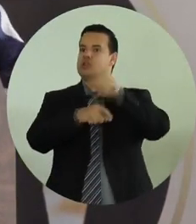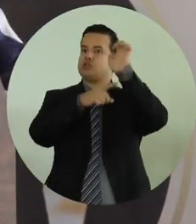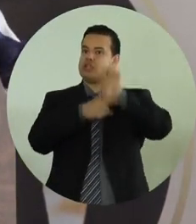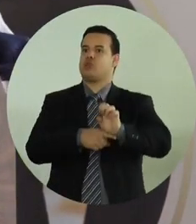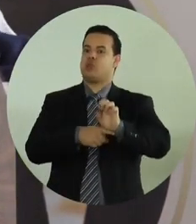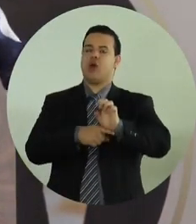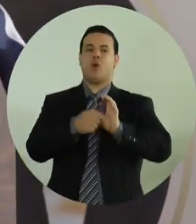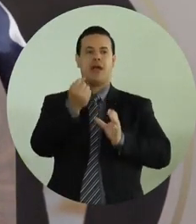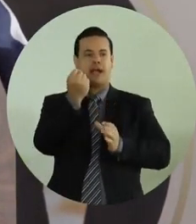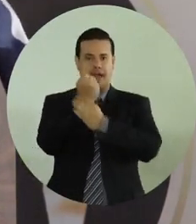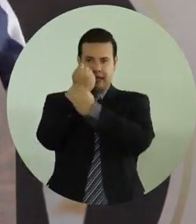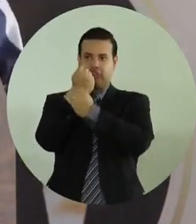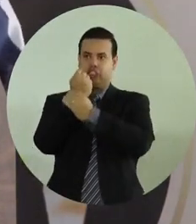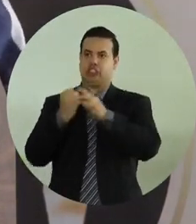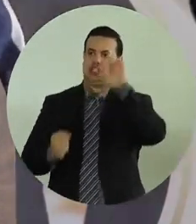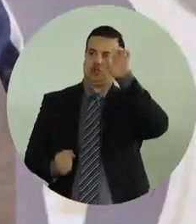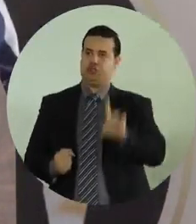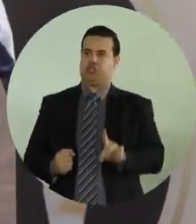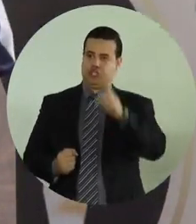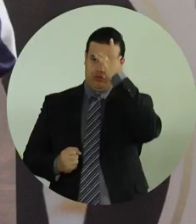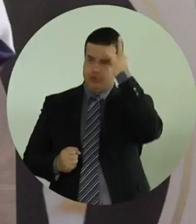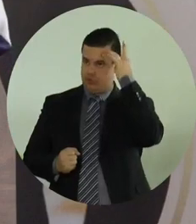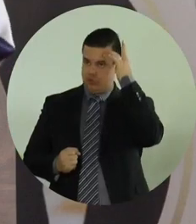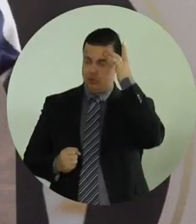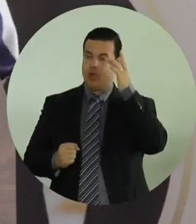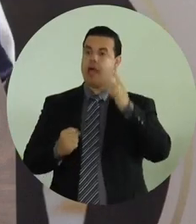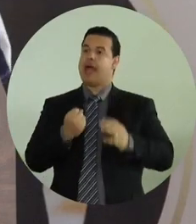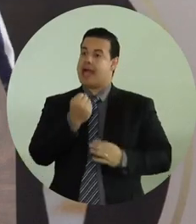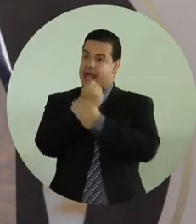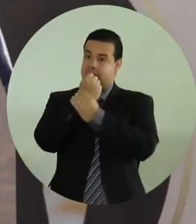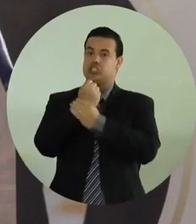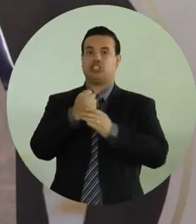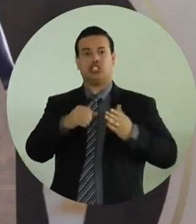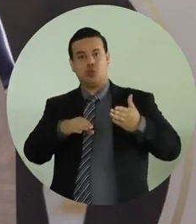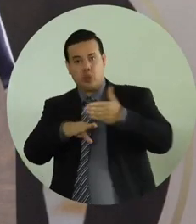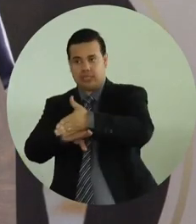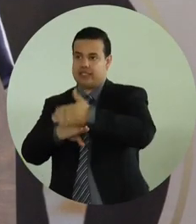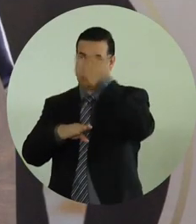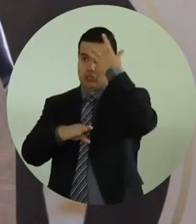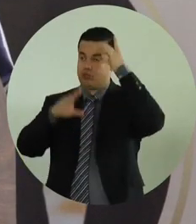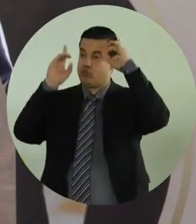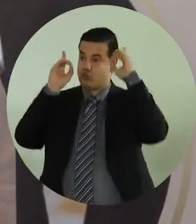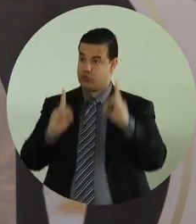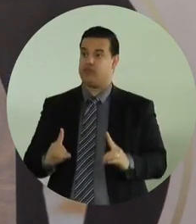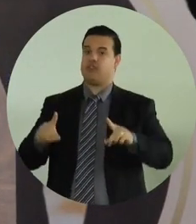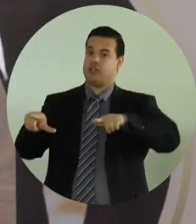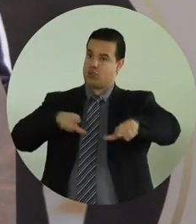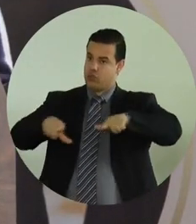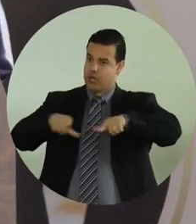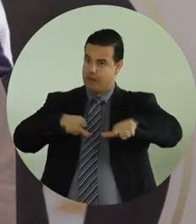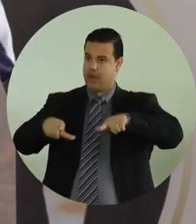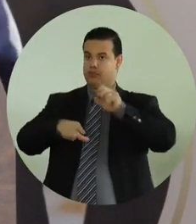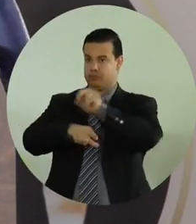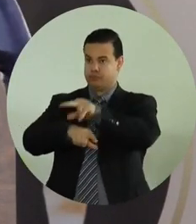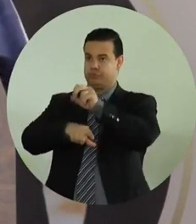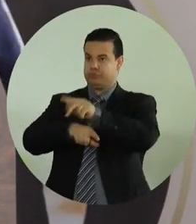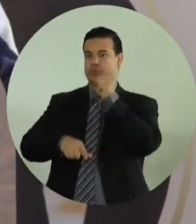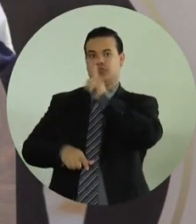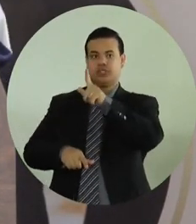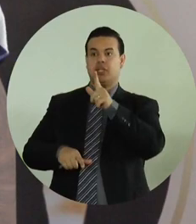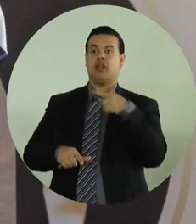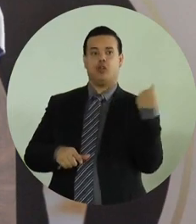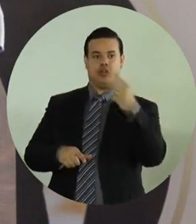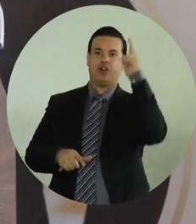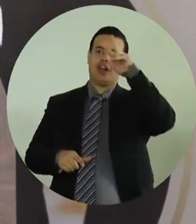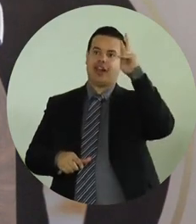garantia dos direitos, na garantia do acesso da pessoa com deficiência ao mercado de trabalho, a gente não pode deixar de lembrar